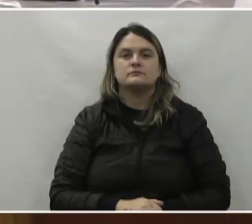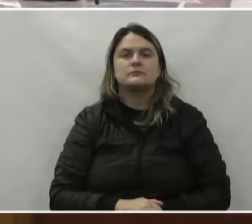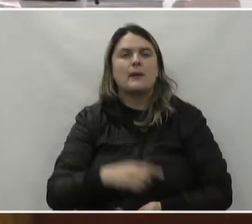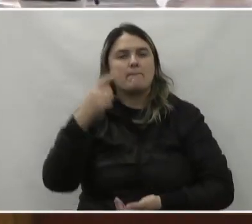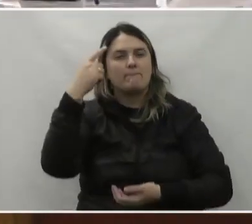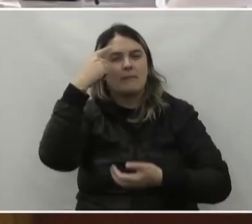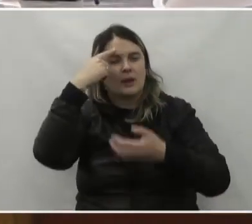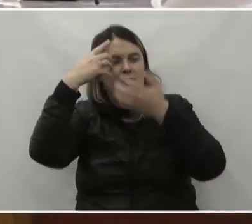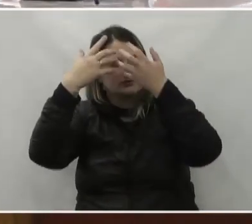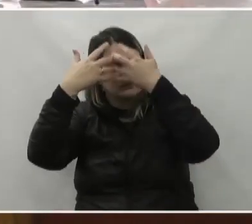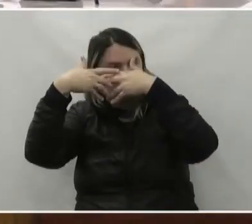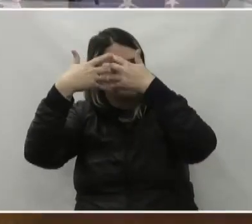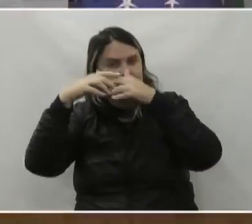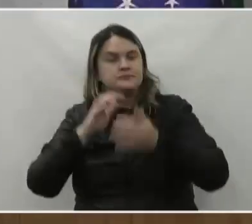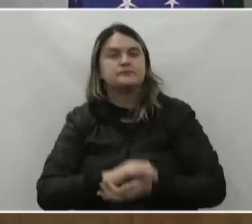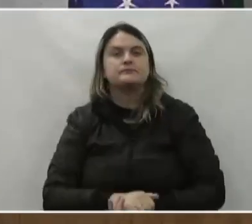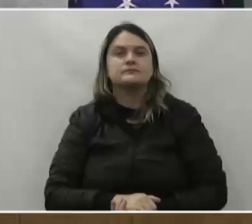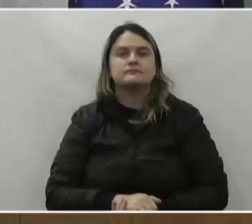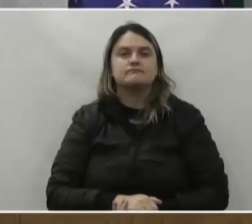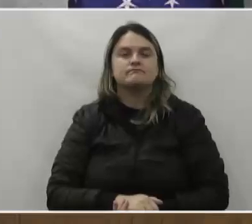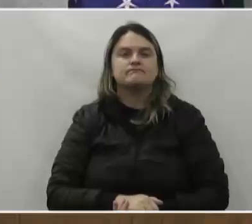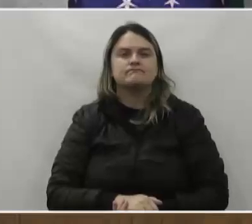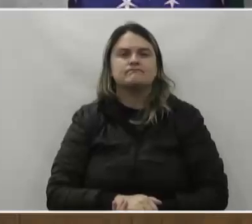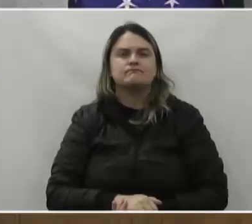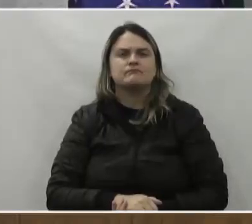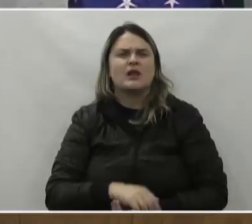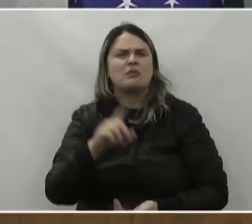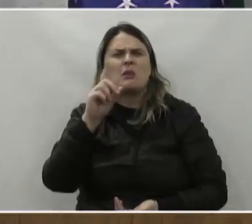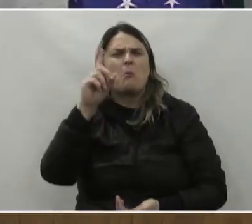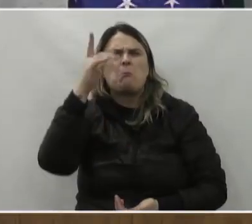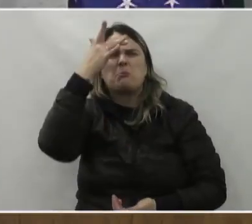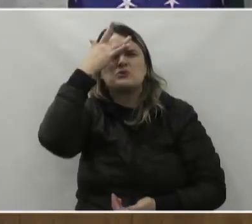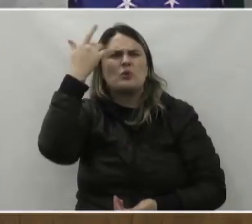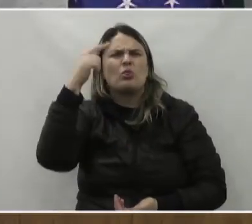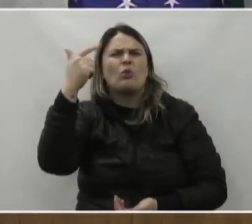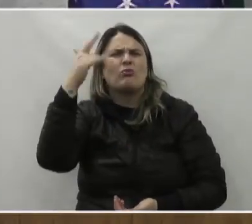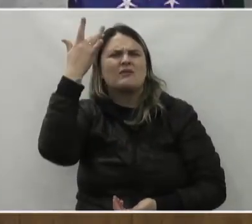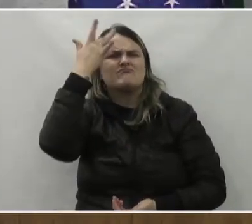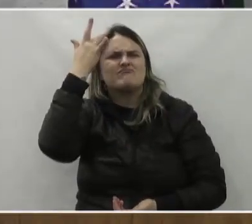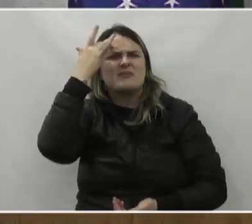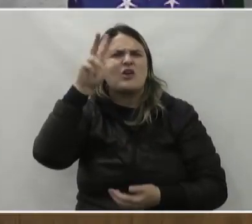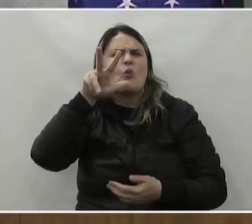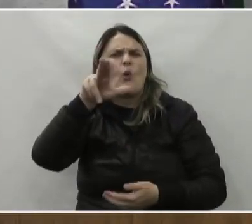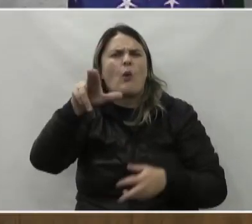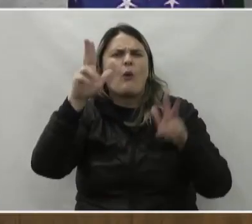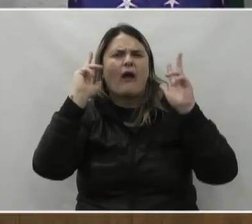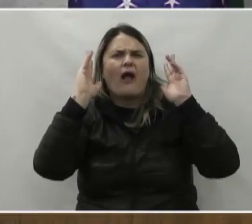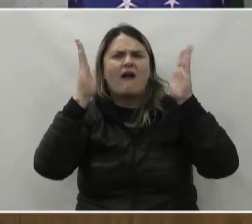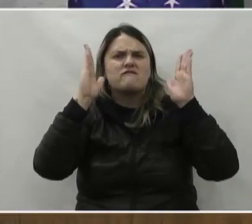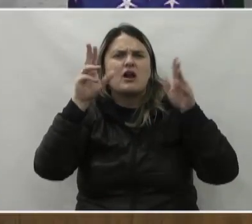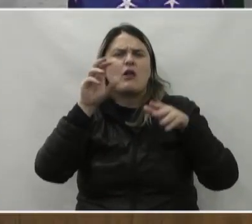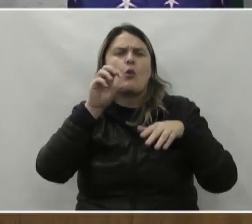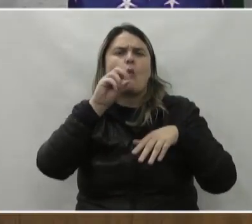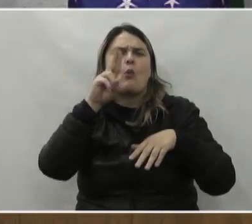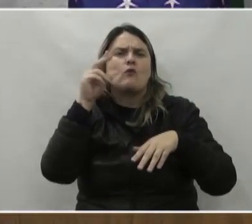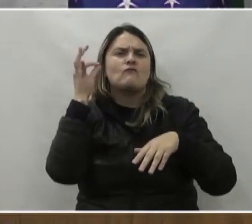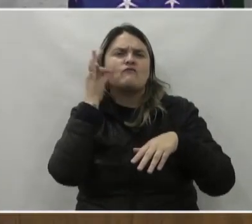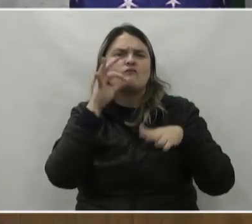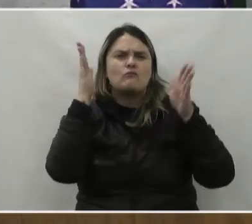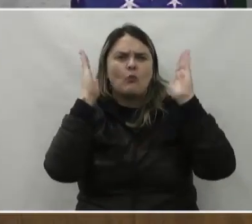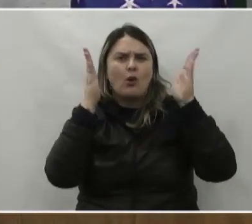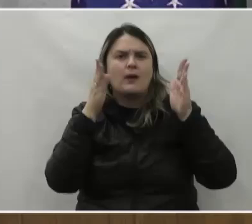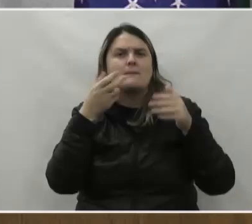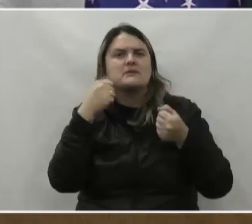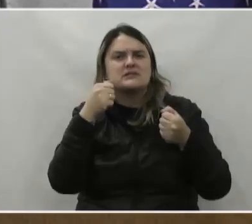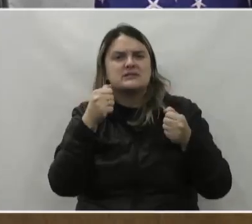Para refletir. Não seja uma pessoa sem juízo como o cavalo ou a mula, que precisam